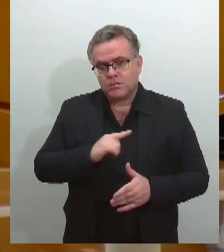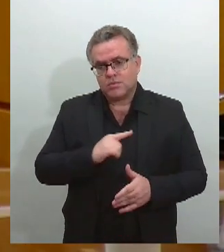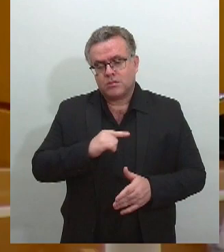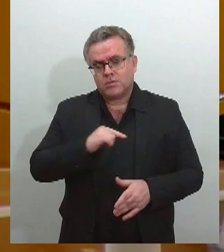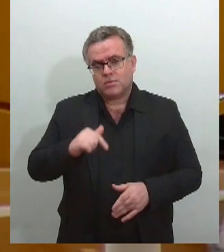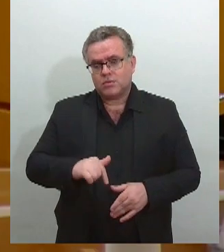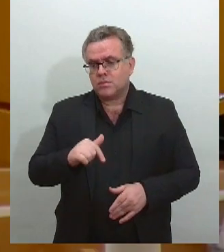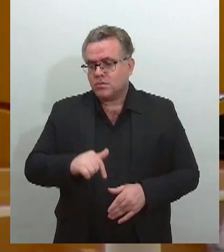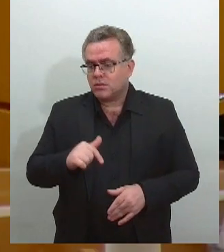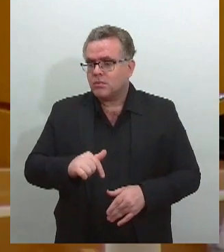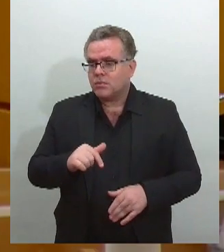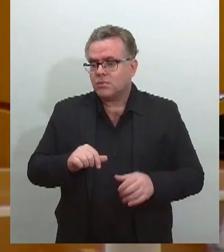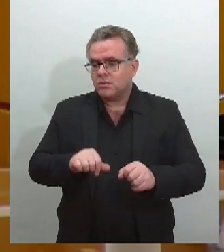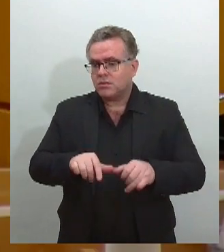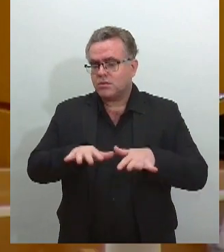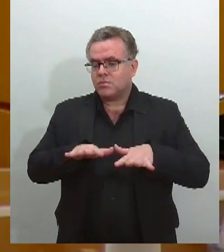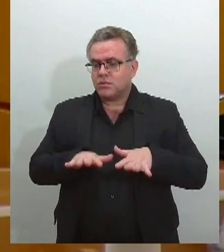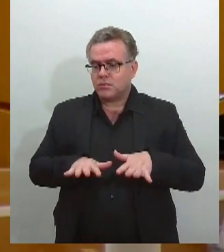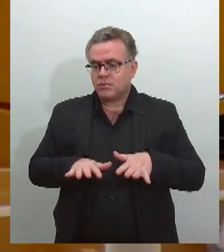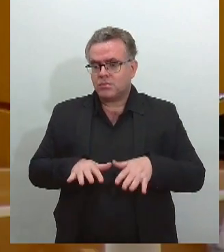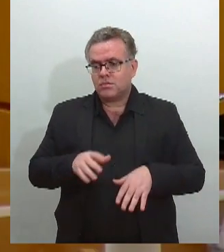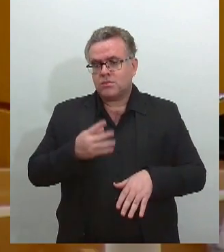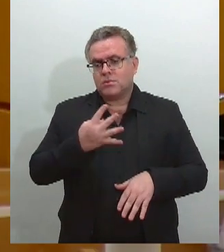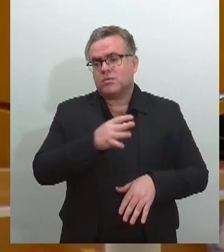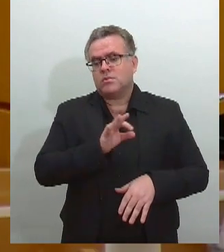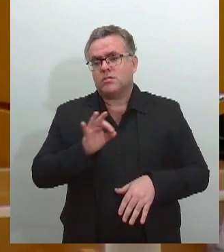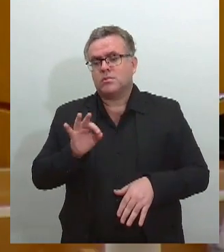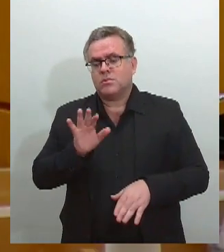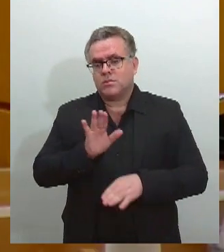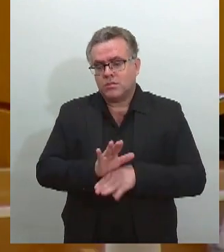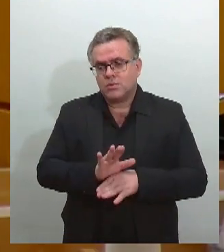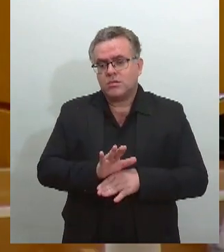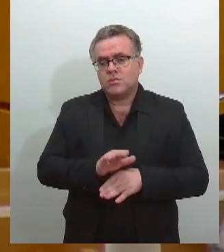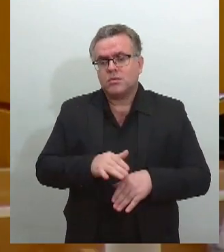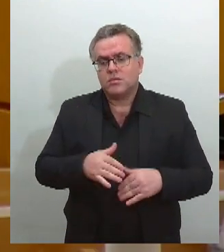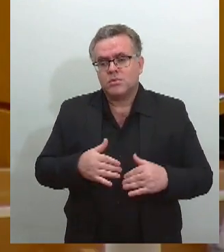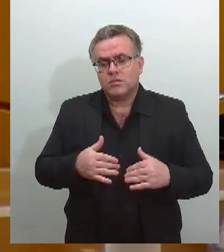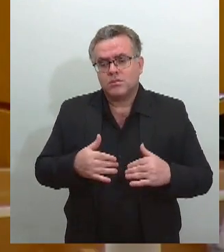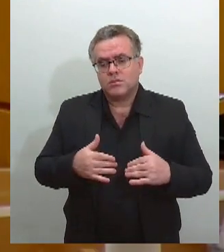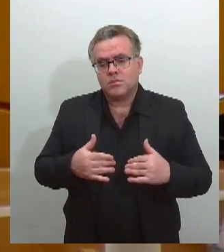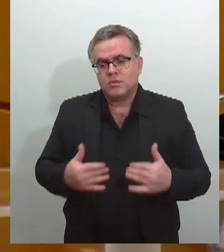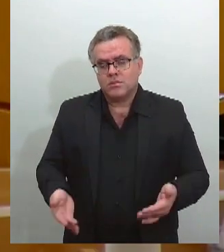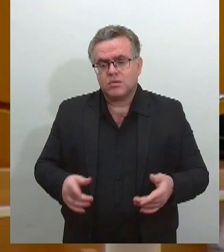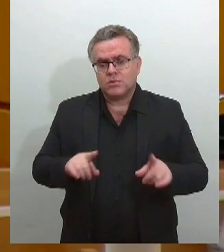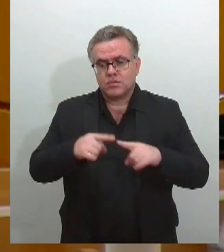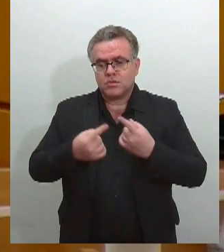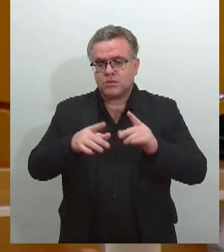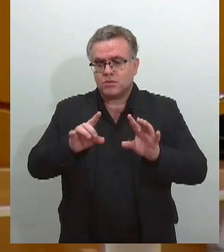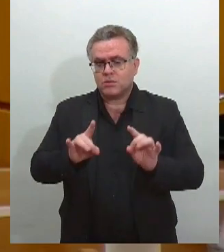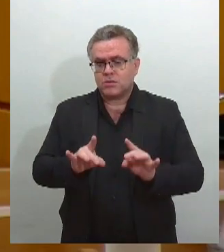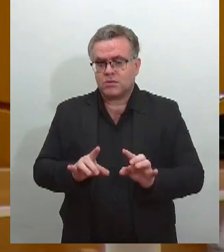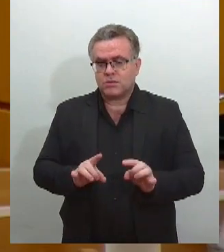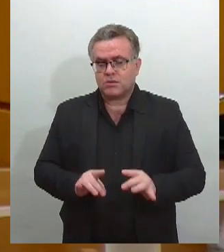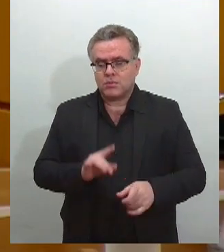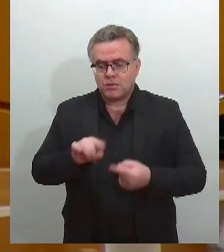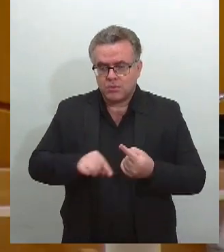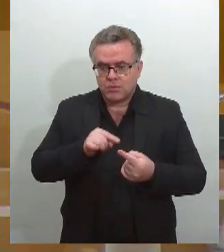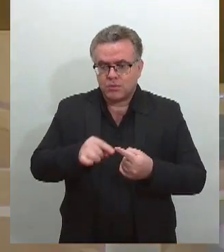plenário, às 16 horas da tarde, uma sessão especial dedicada a esse tema.